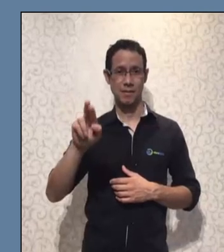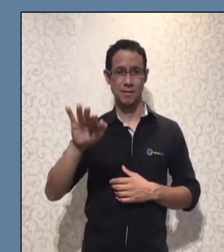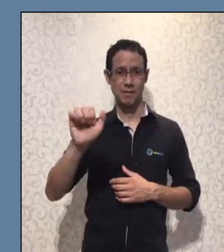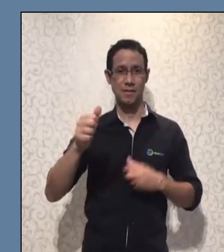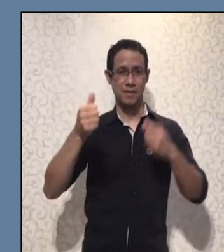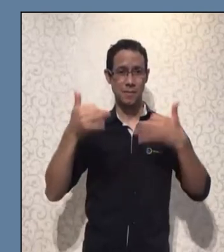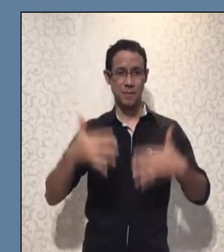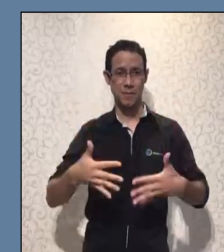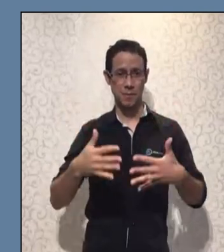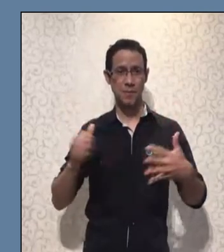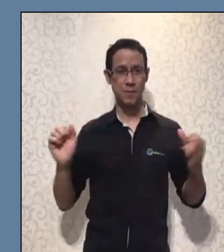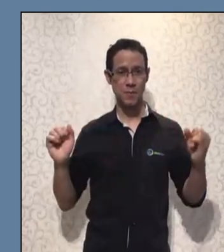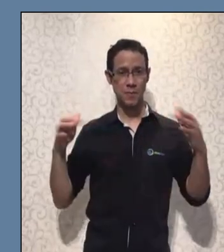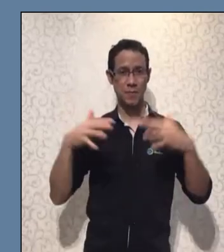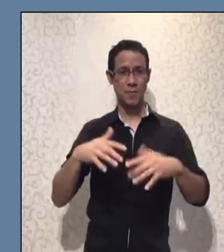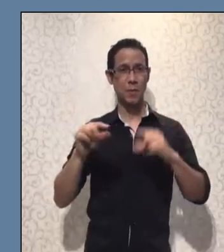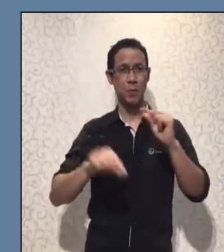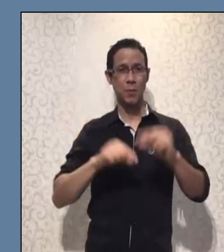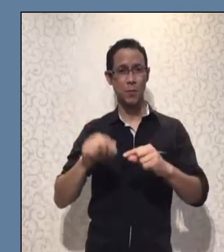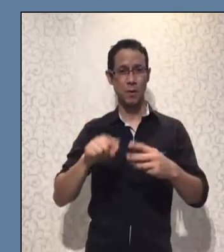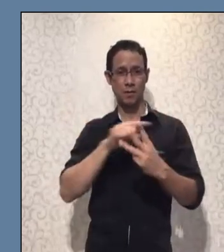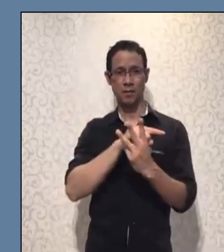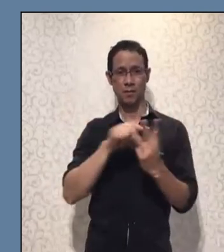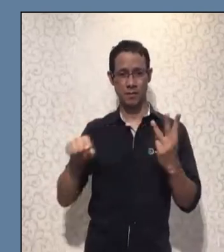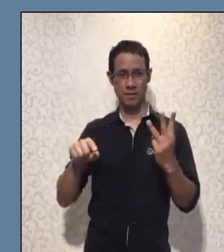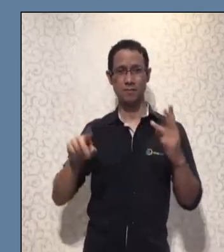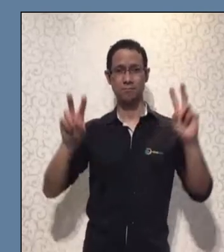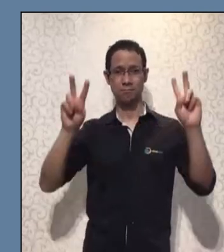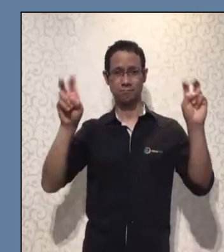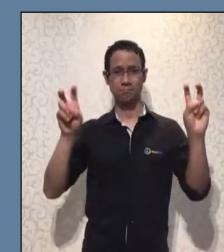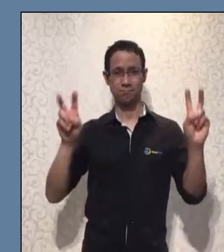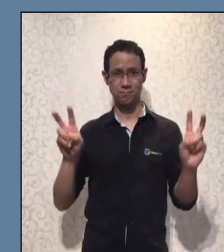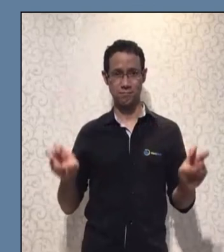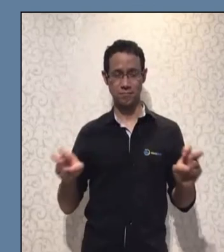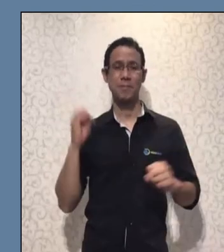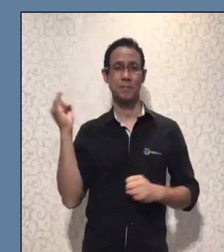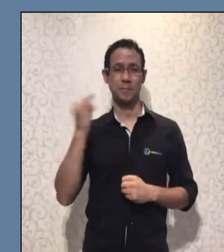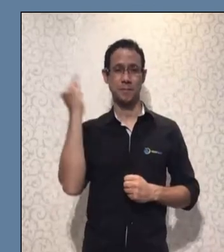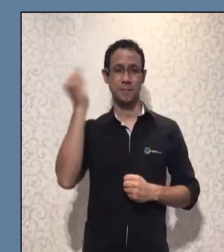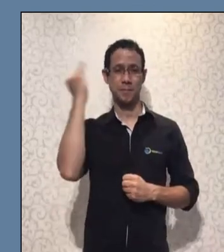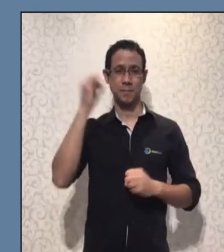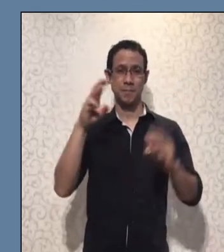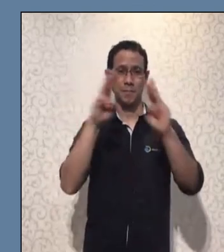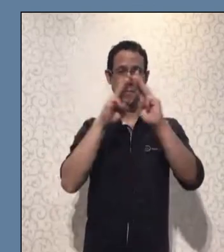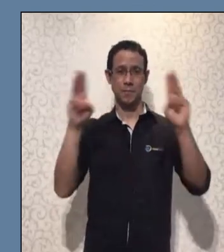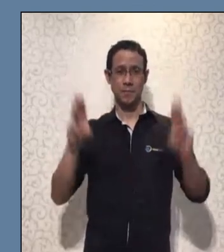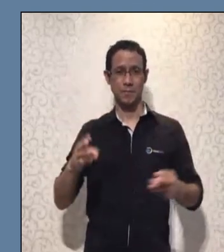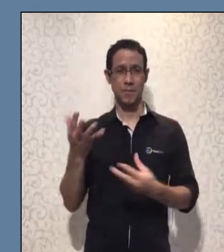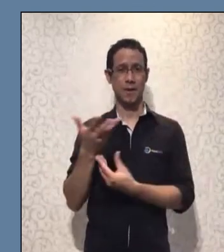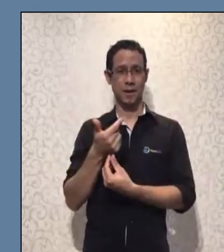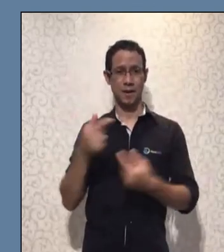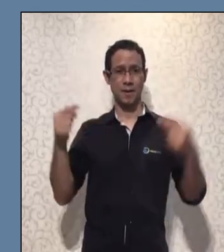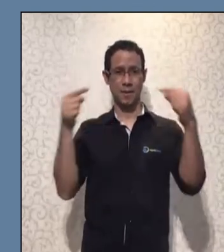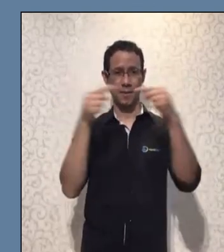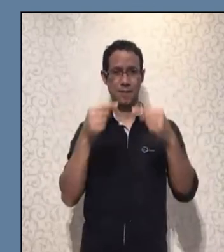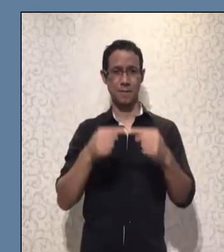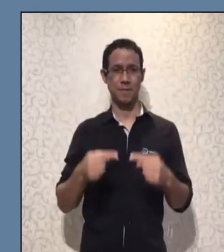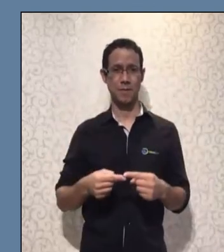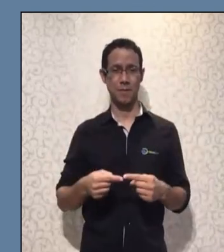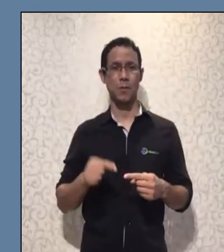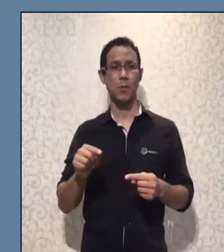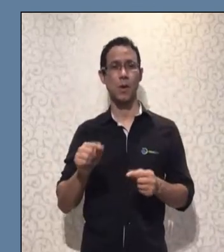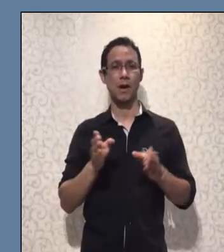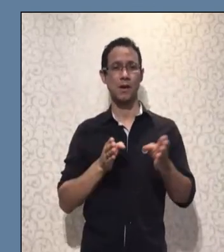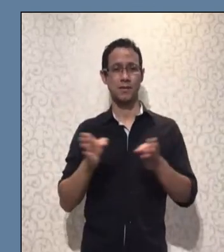por, orbita por três assuntos fundamentais aí no campo da museologia e das artes, que são acesso,